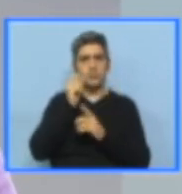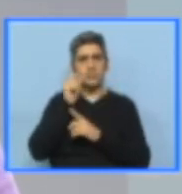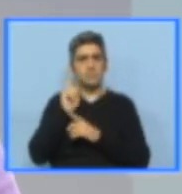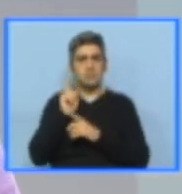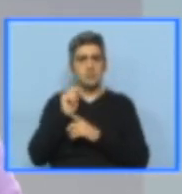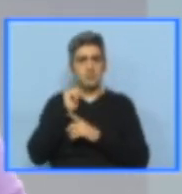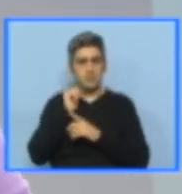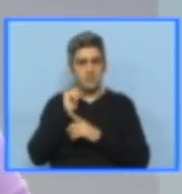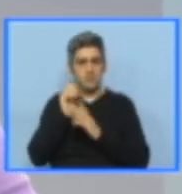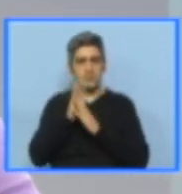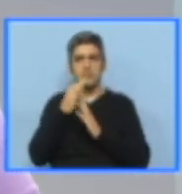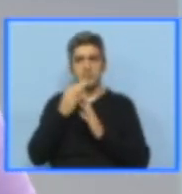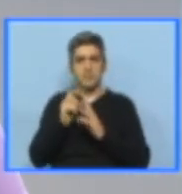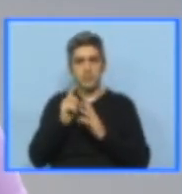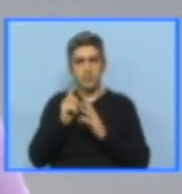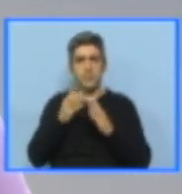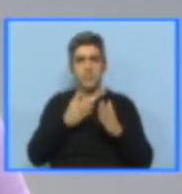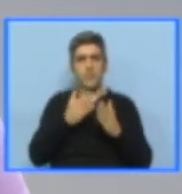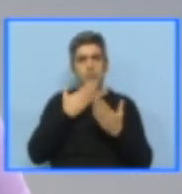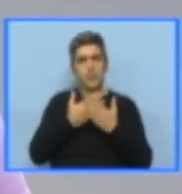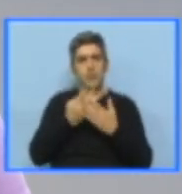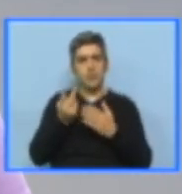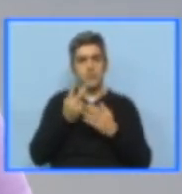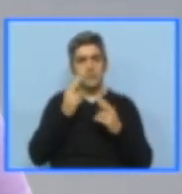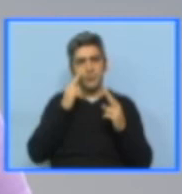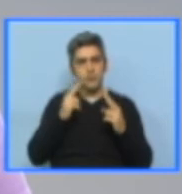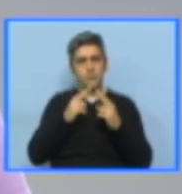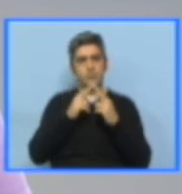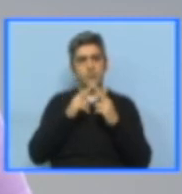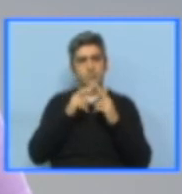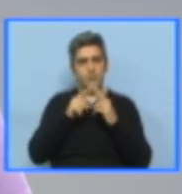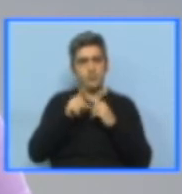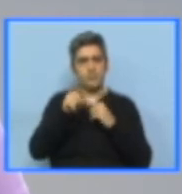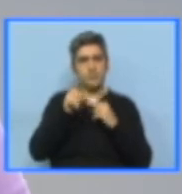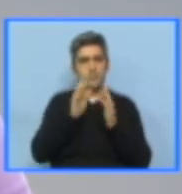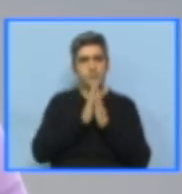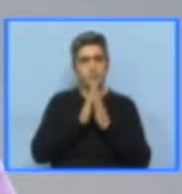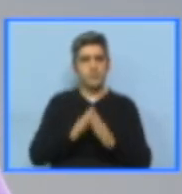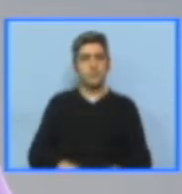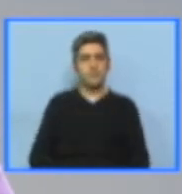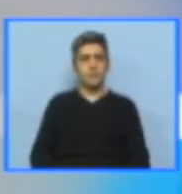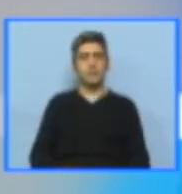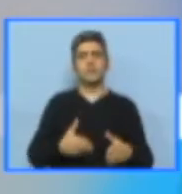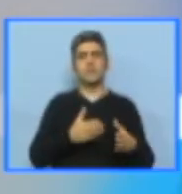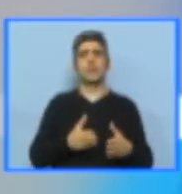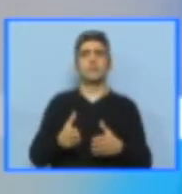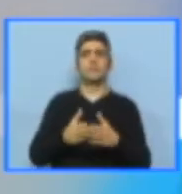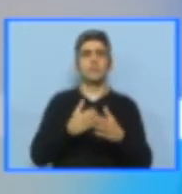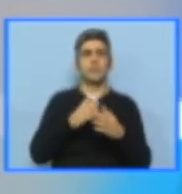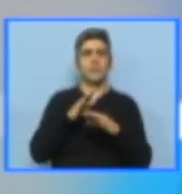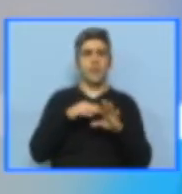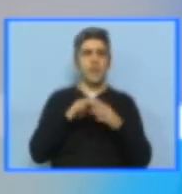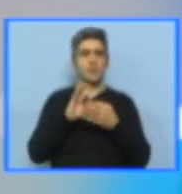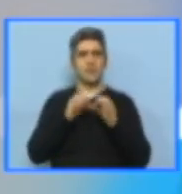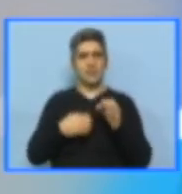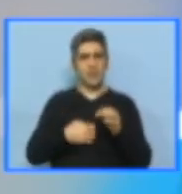nem por isso. E, portanto, o caminho também serviu para eles se encontrarem na religião. O caminho faz todo